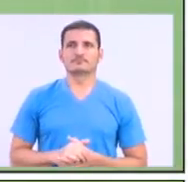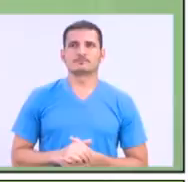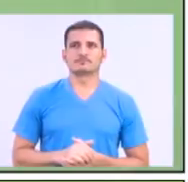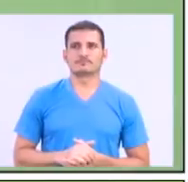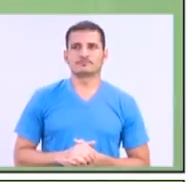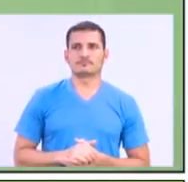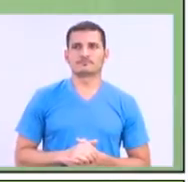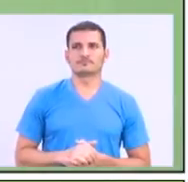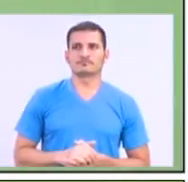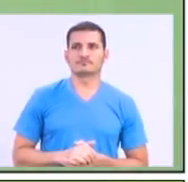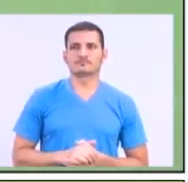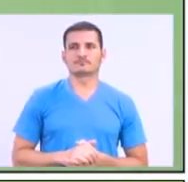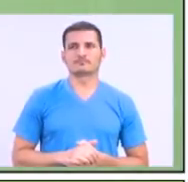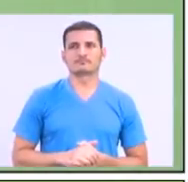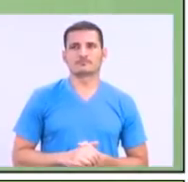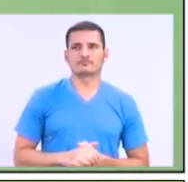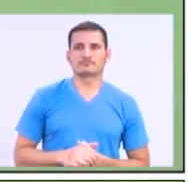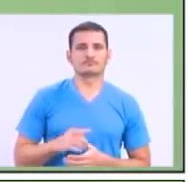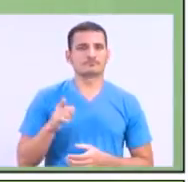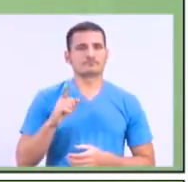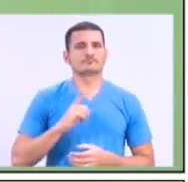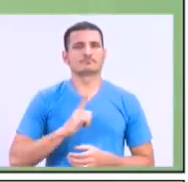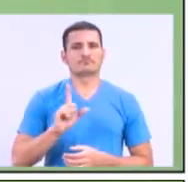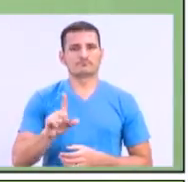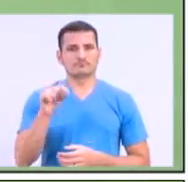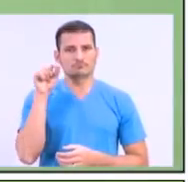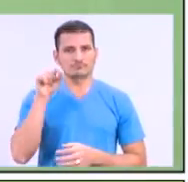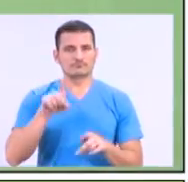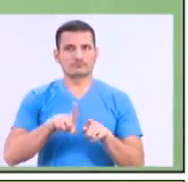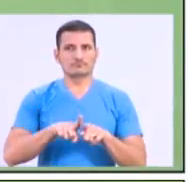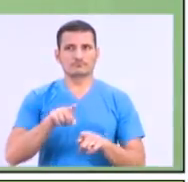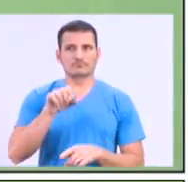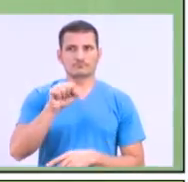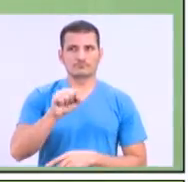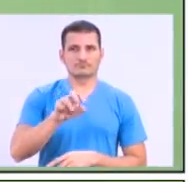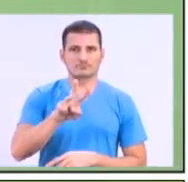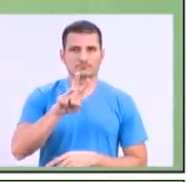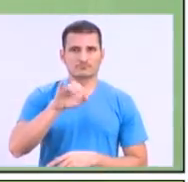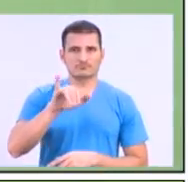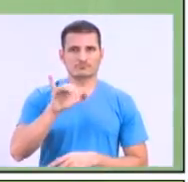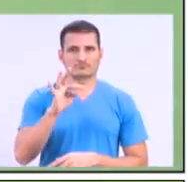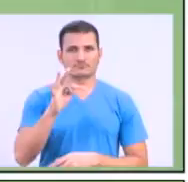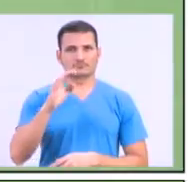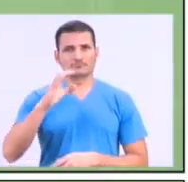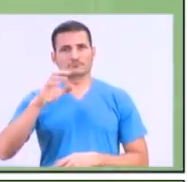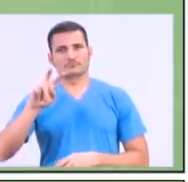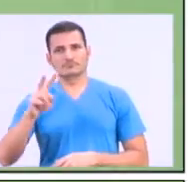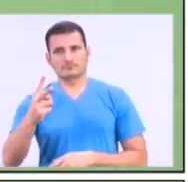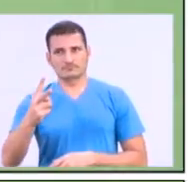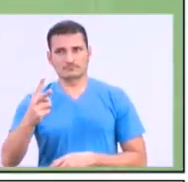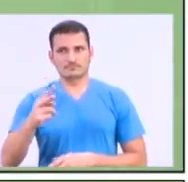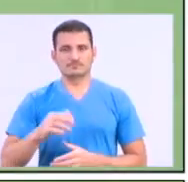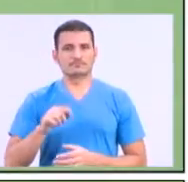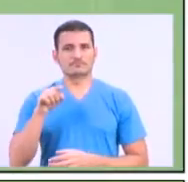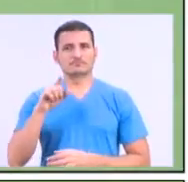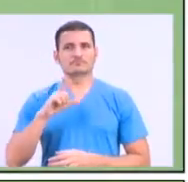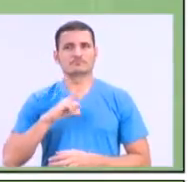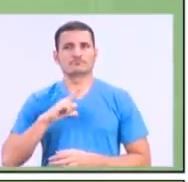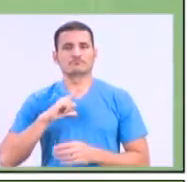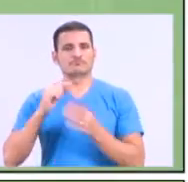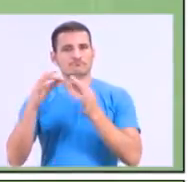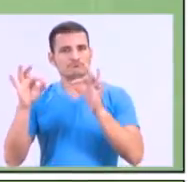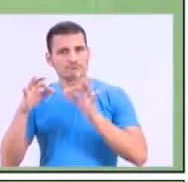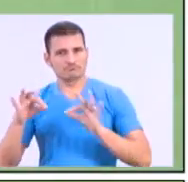Além disso, nós temos comandos de seleção também. O switch. O switch, basicamente, ele tem uma estrutura